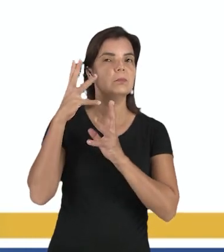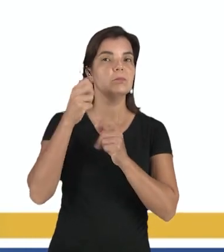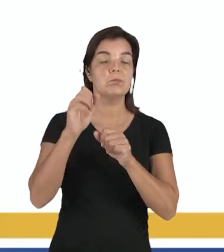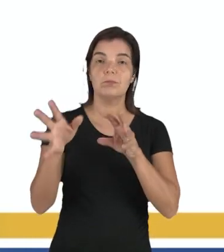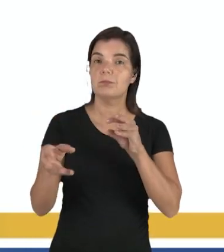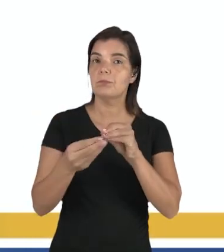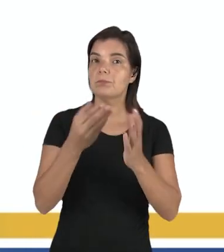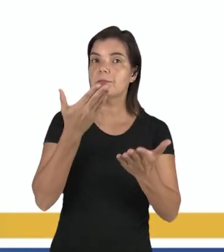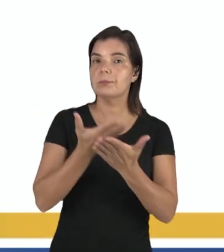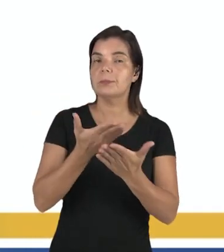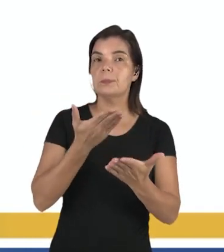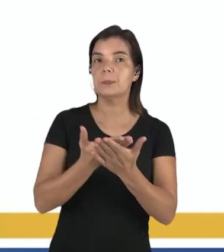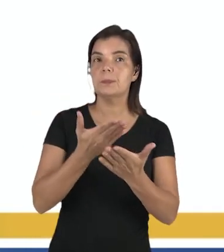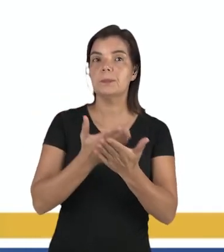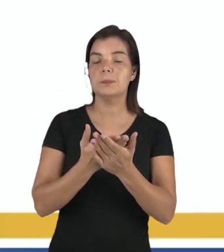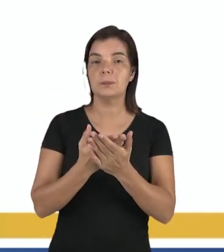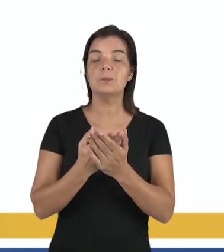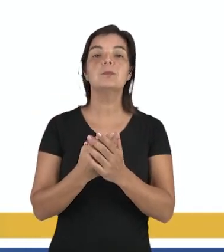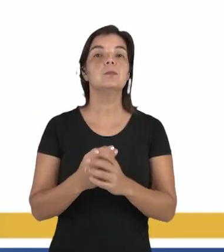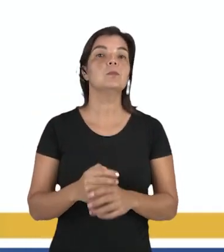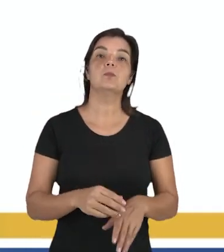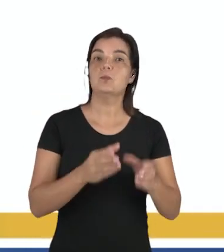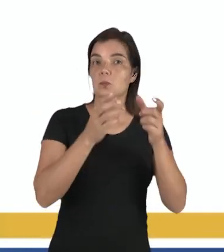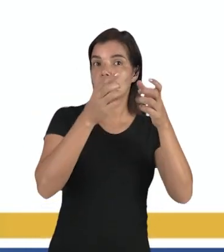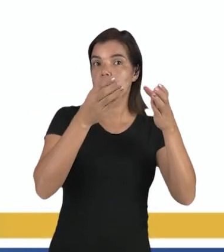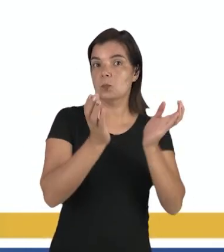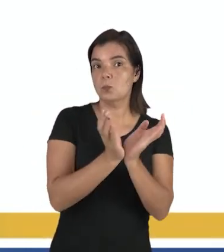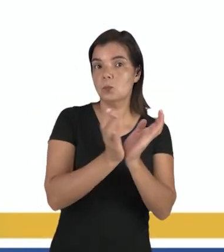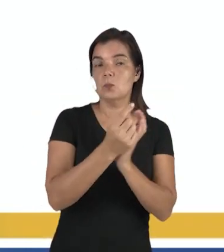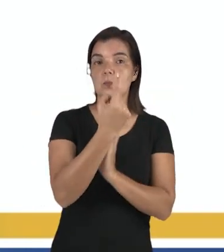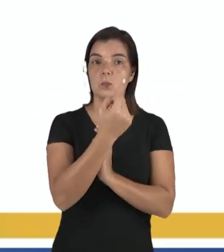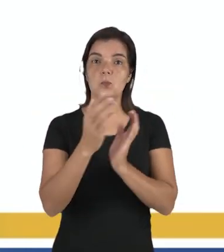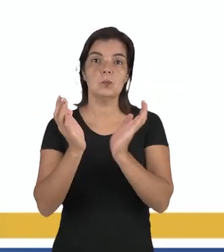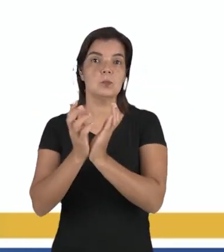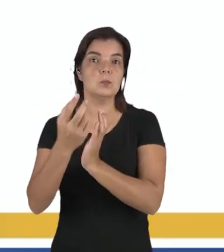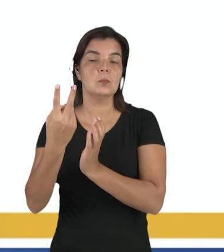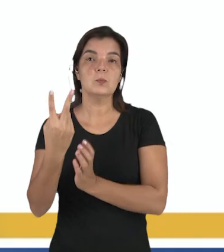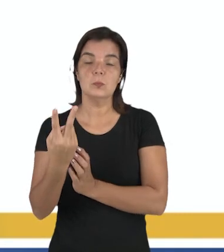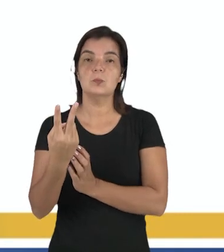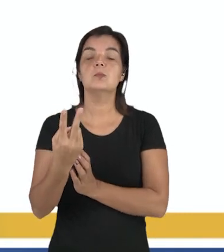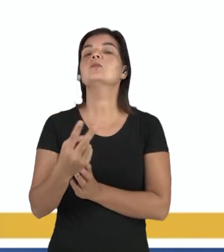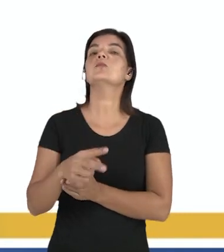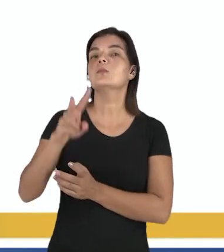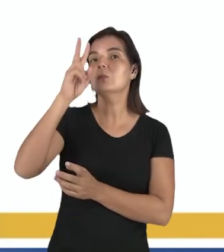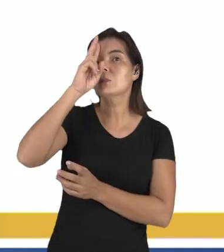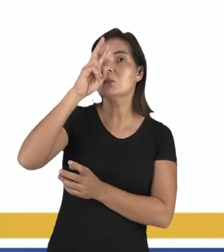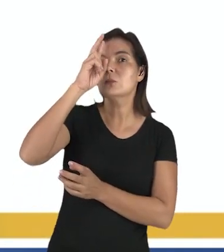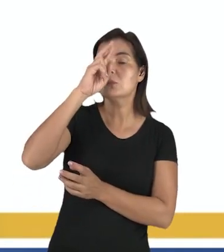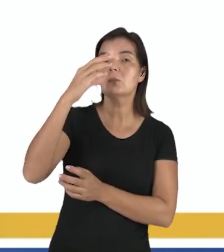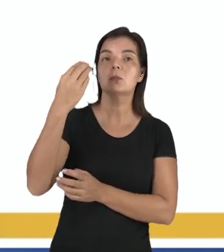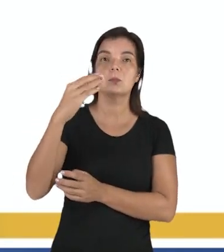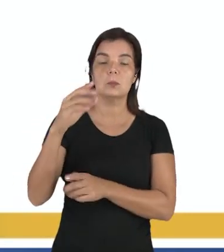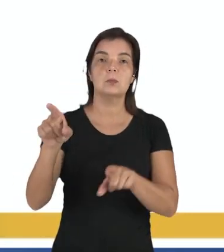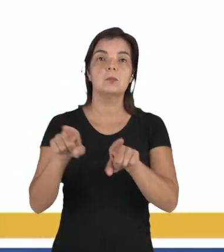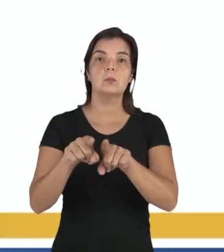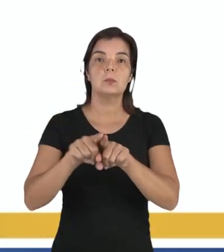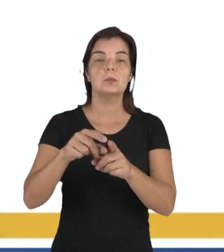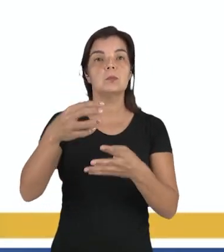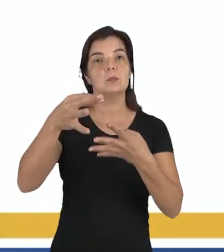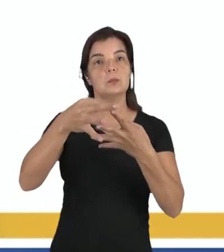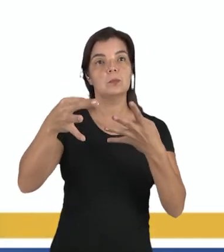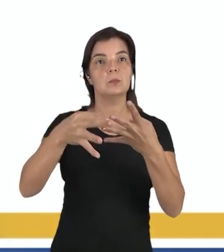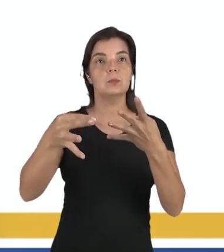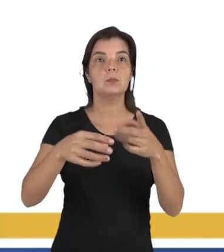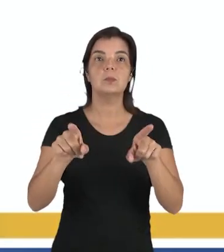resumo aí da nossa própria aula. Vamos relacionar a coluna 1 e coluna 2 sobre a história da ciência. Então, a ciência antiga, a teoria dos 4 elementos, a